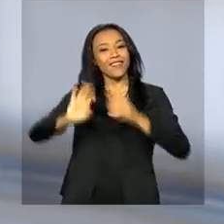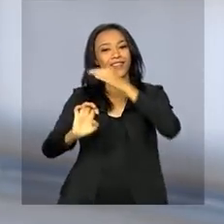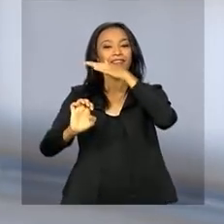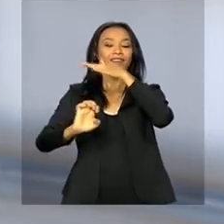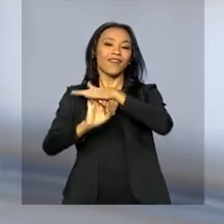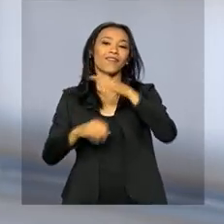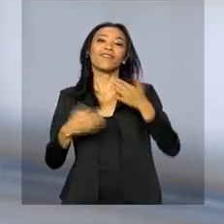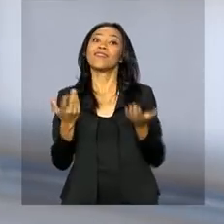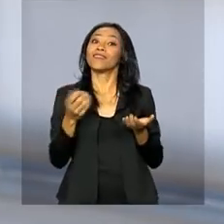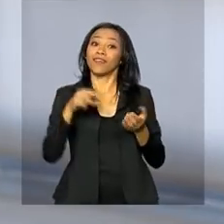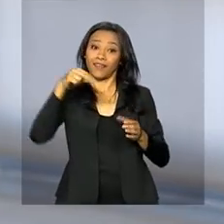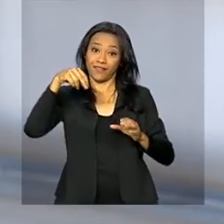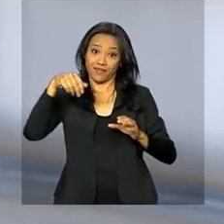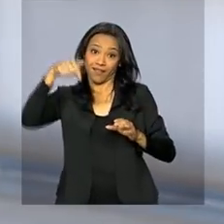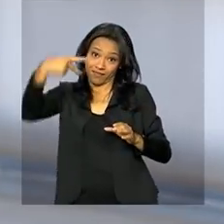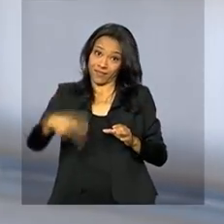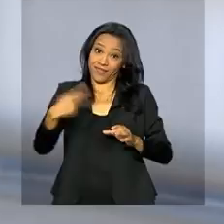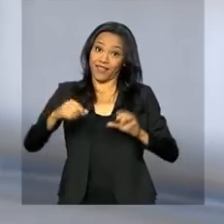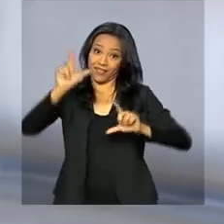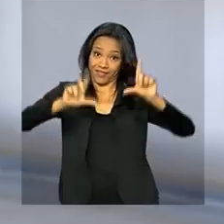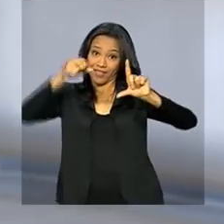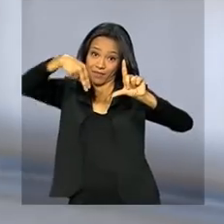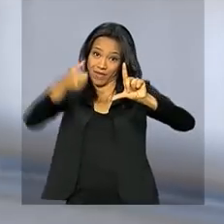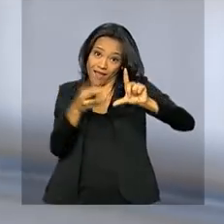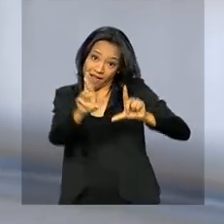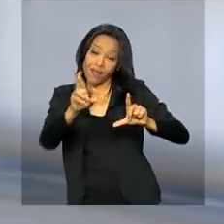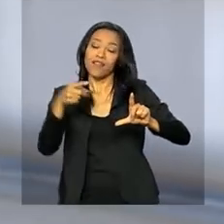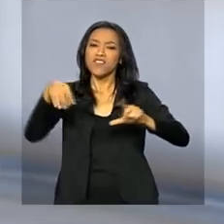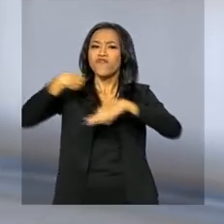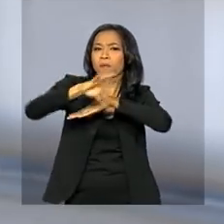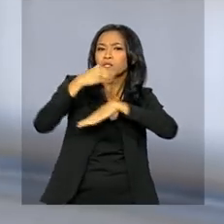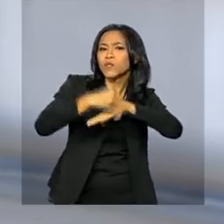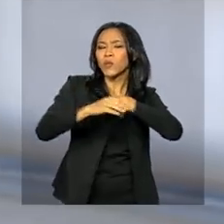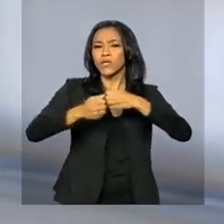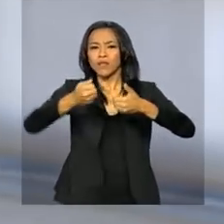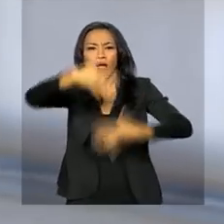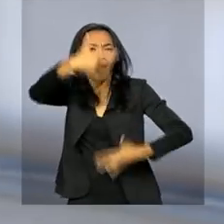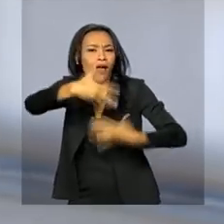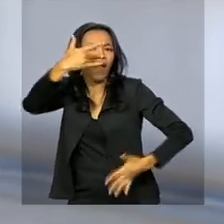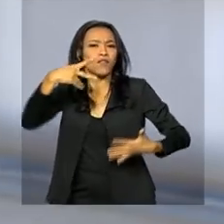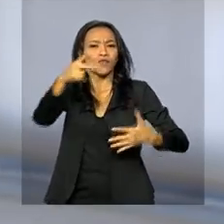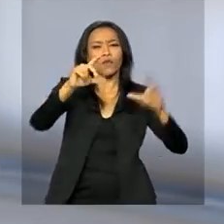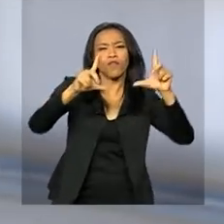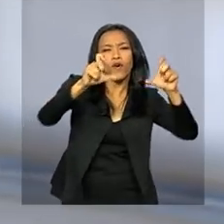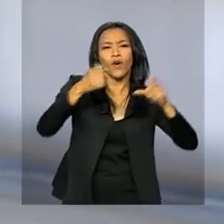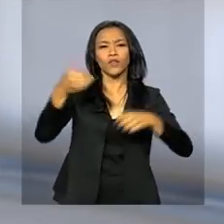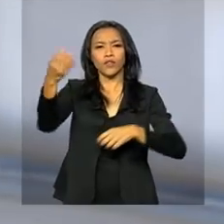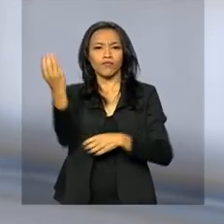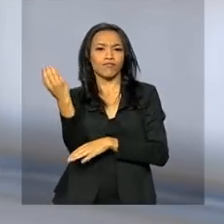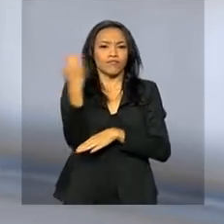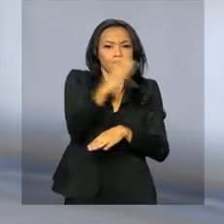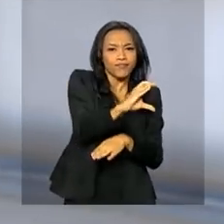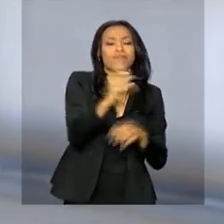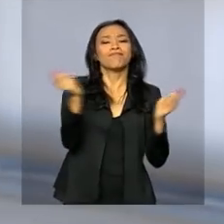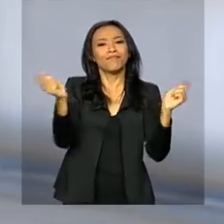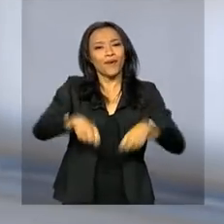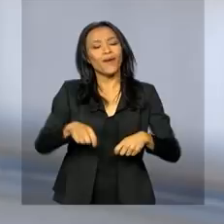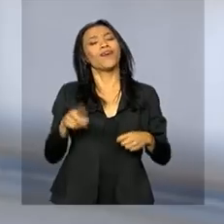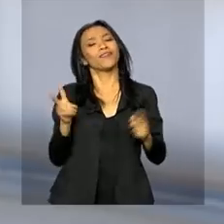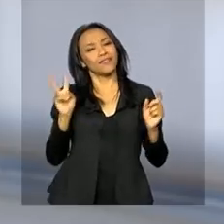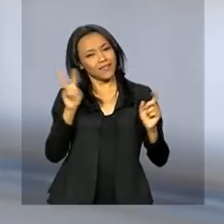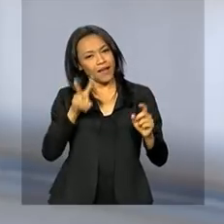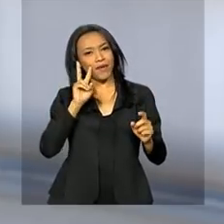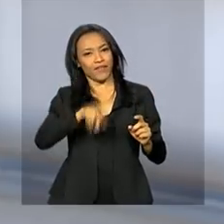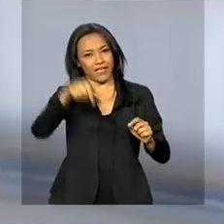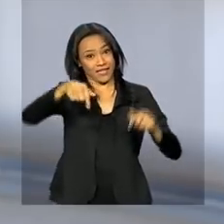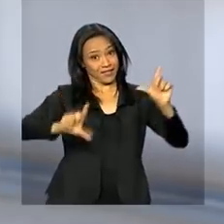dar todas as informações de nossas redes sociais. E com isso, a sua foto, sua mensagem, seu vídeo podem estar aqui na tela da NBR a